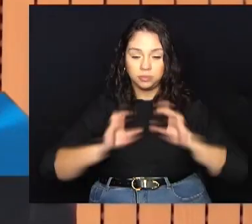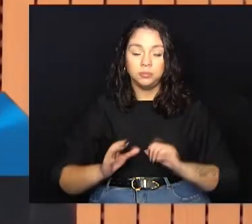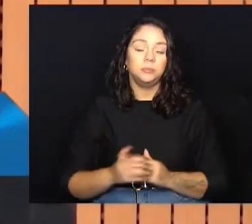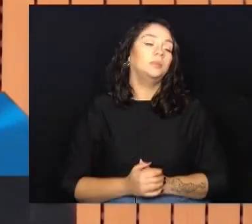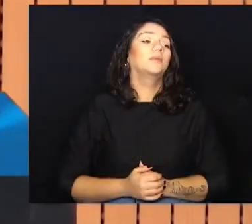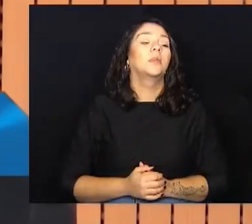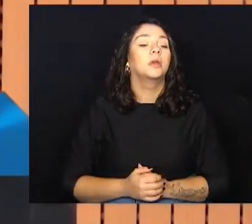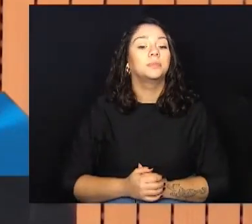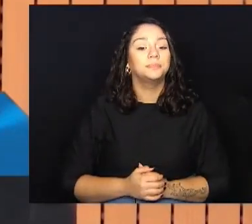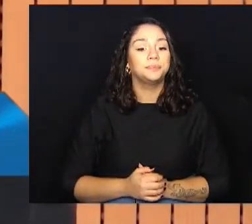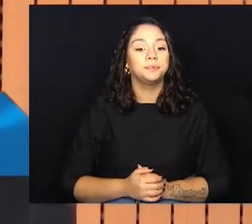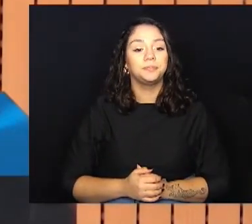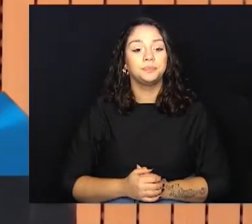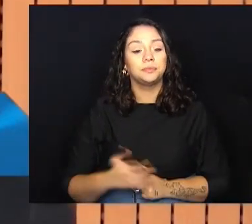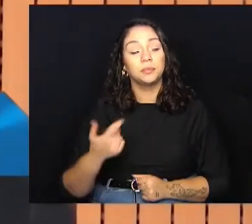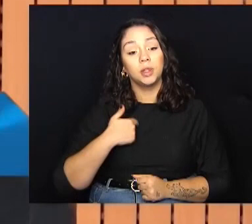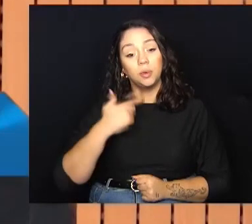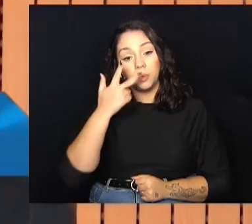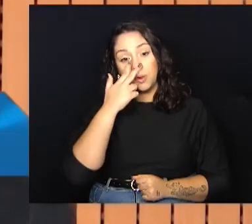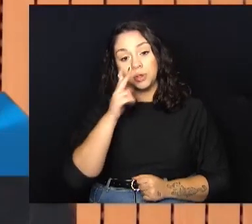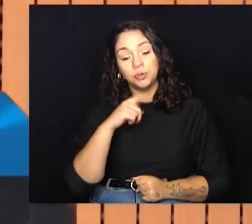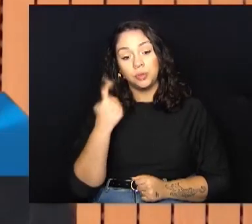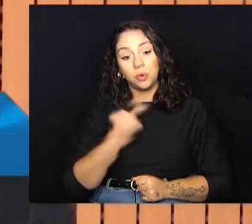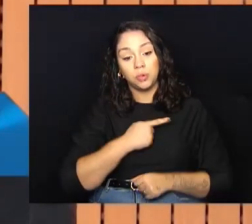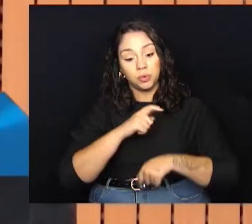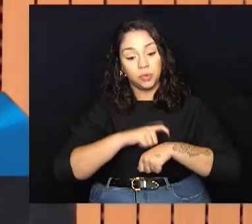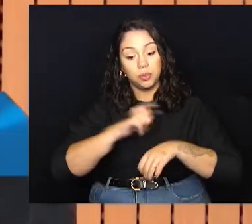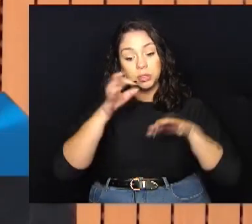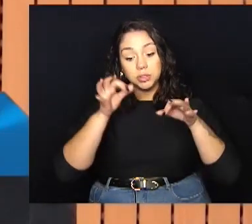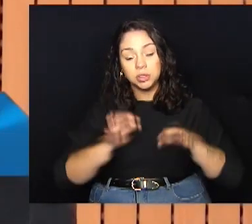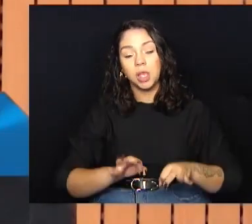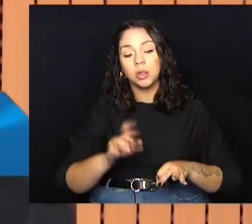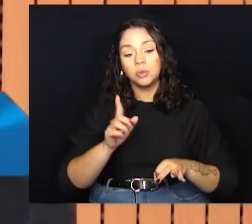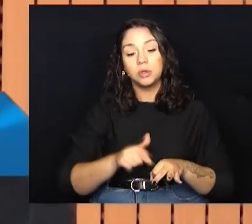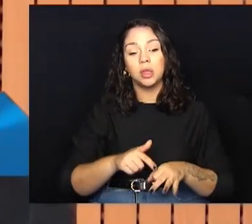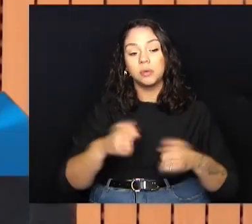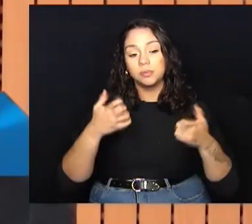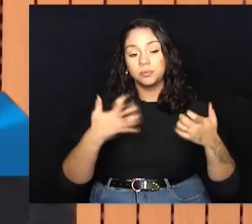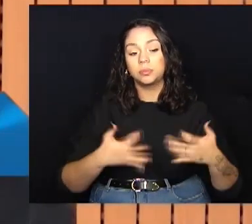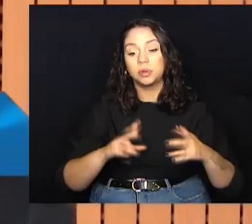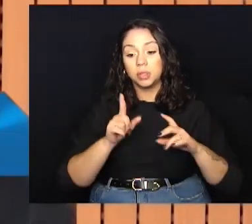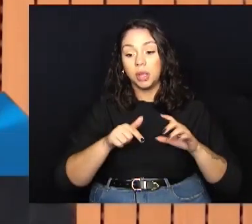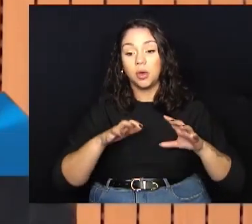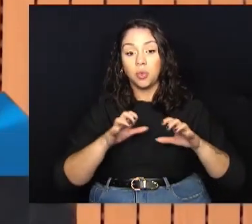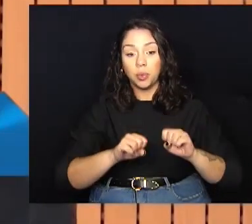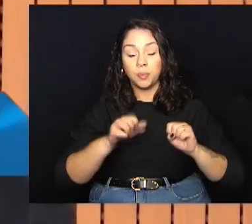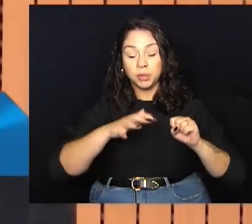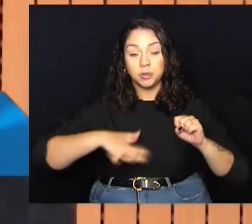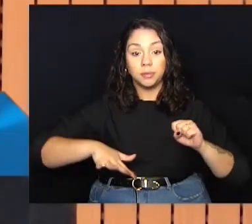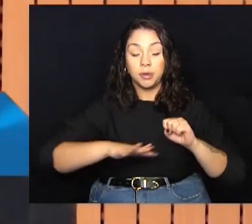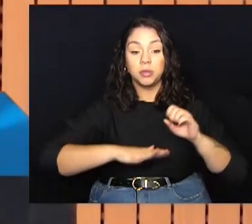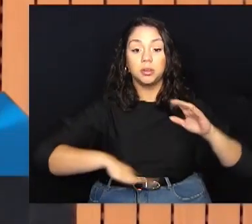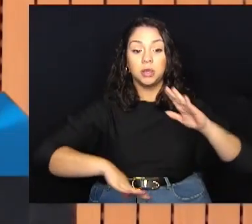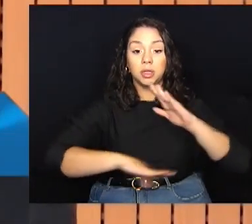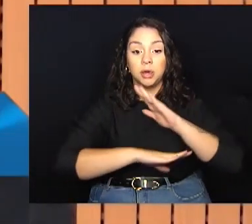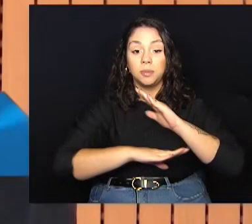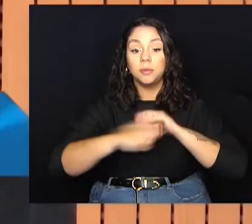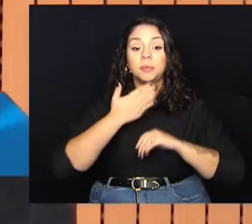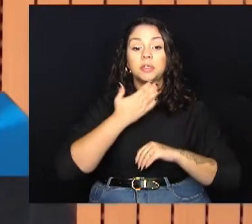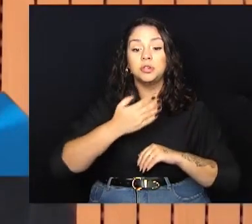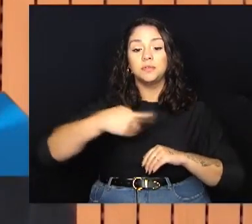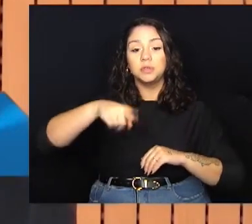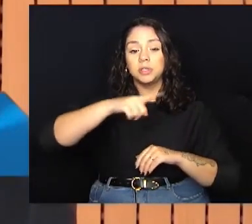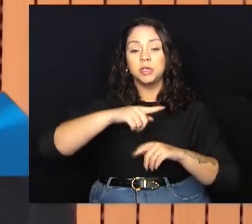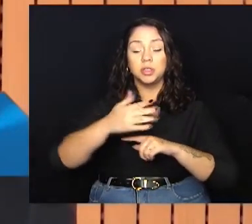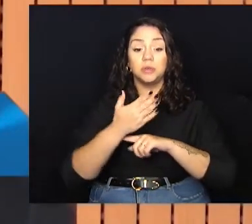acho que a gente tá num caminho correto quando a gente fala disso e ocupando esse espaço da câmara né pedir ajuda de vocês também